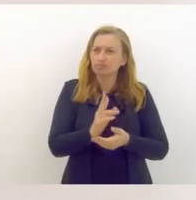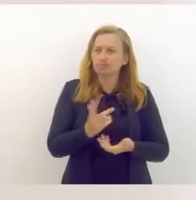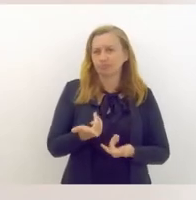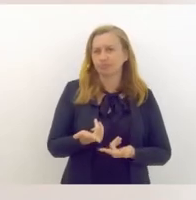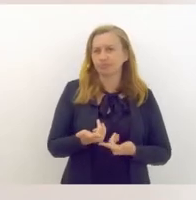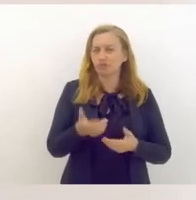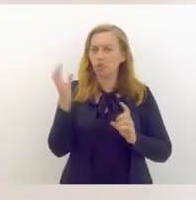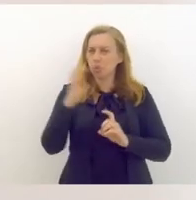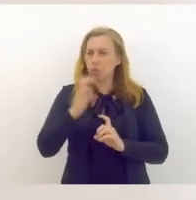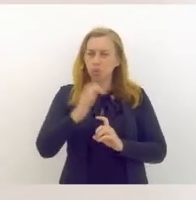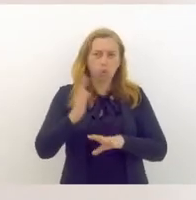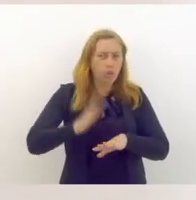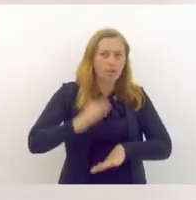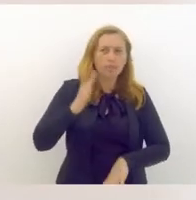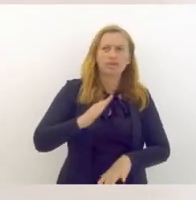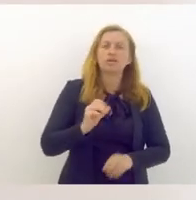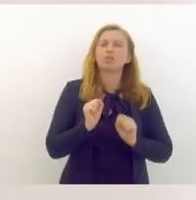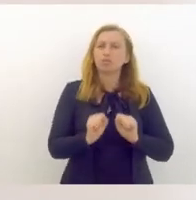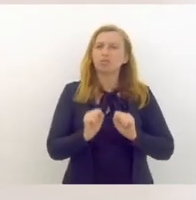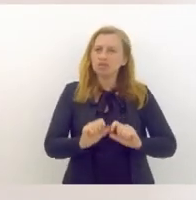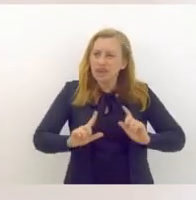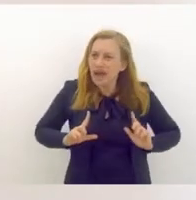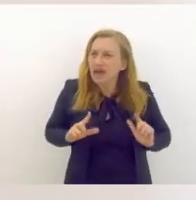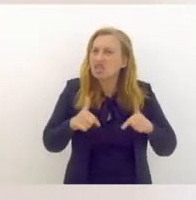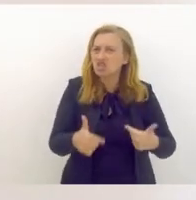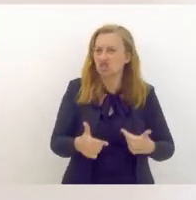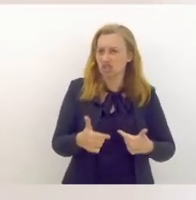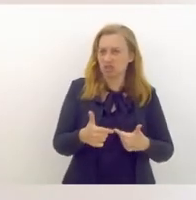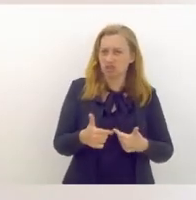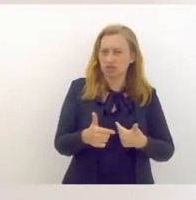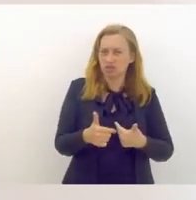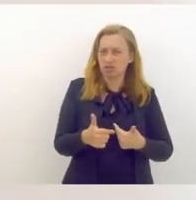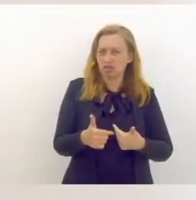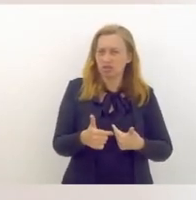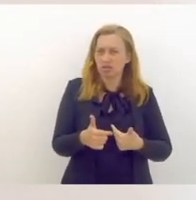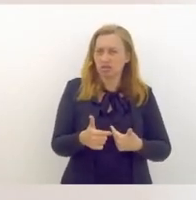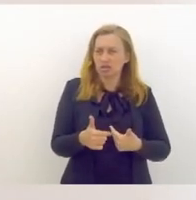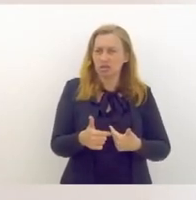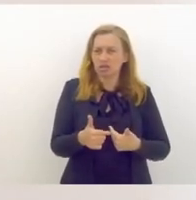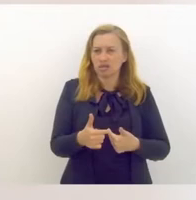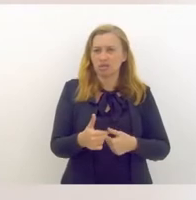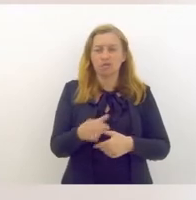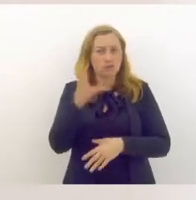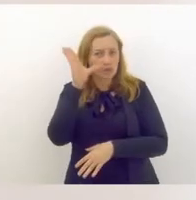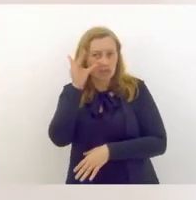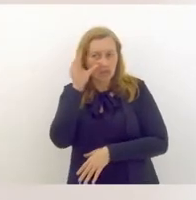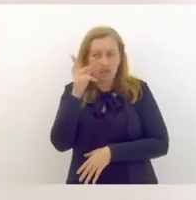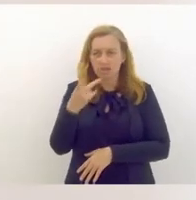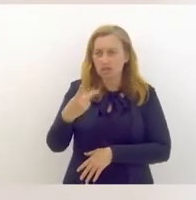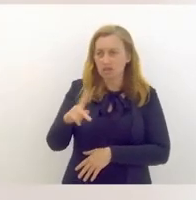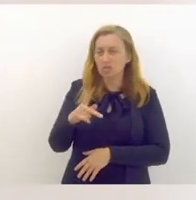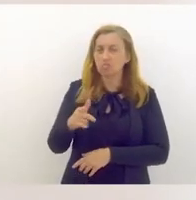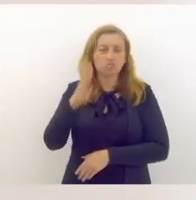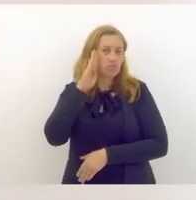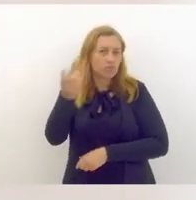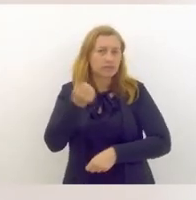maior influência para poder fazer, levar adiante os seus interesses, sobretudo do ponto de vista